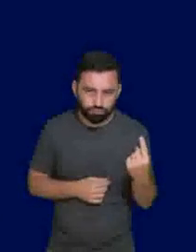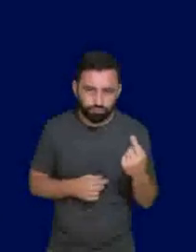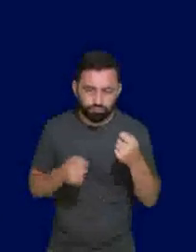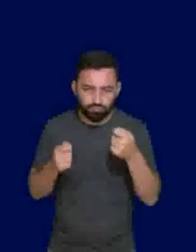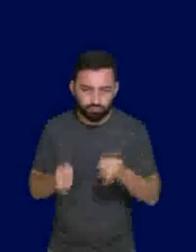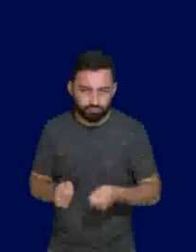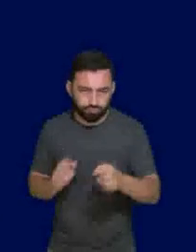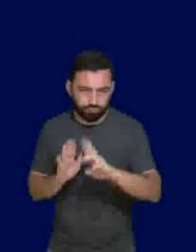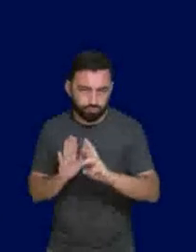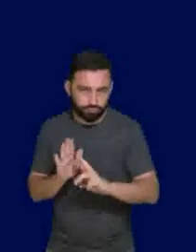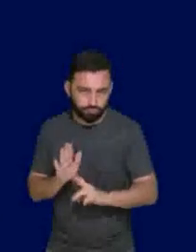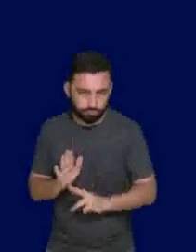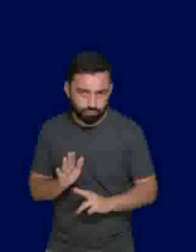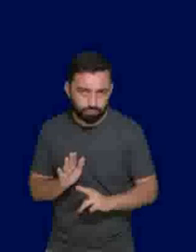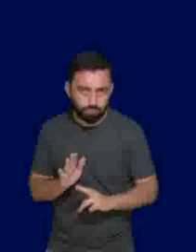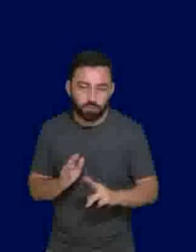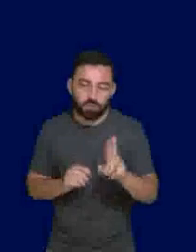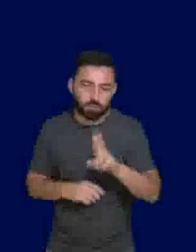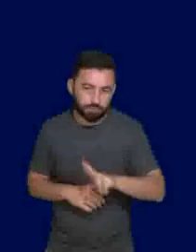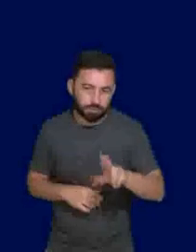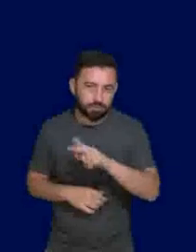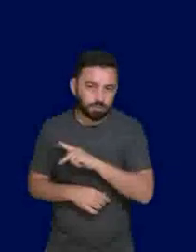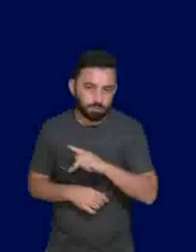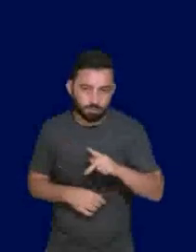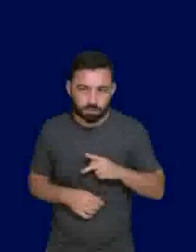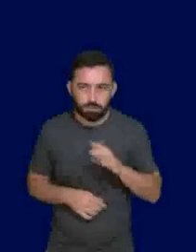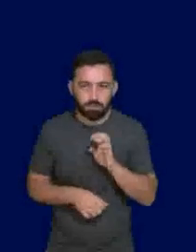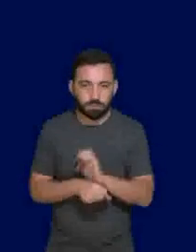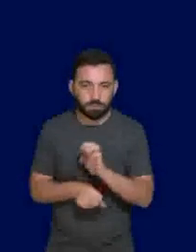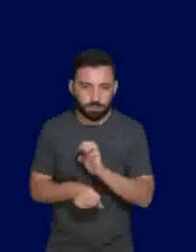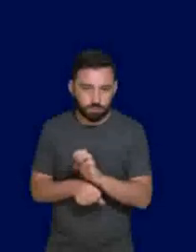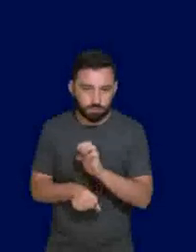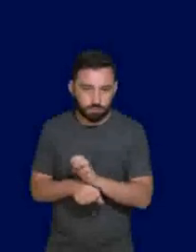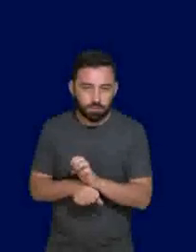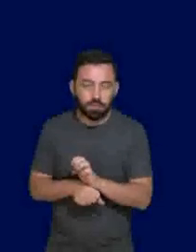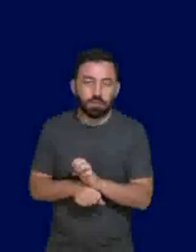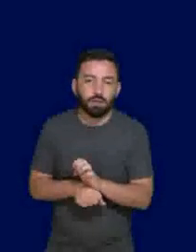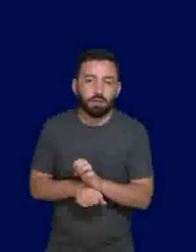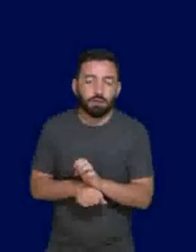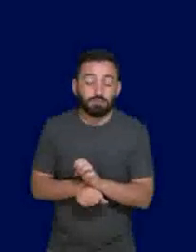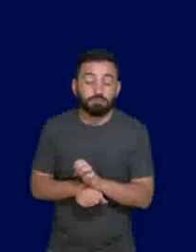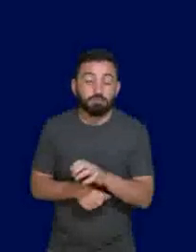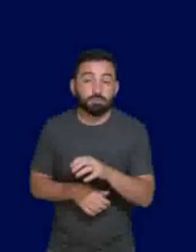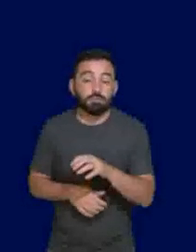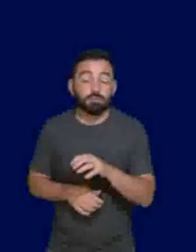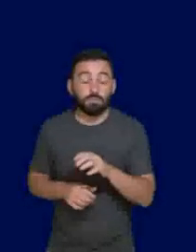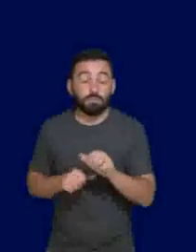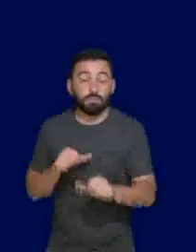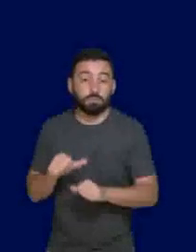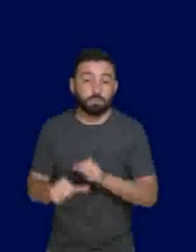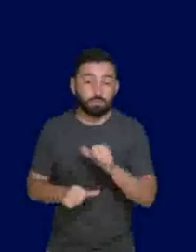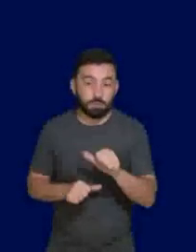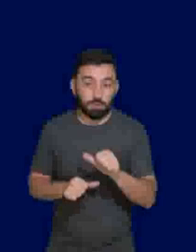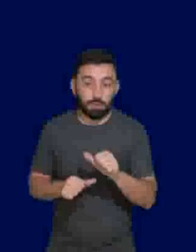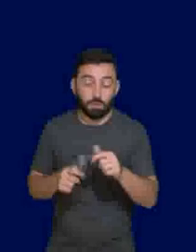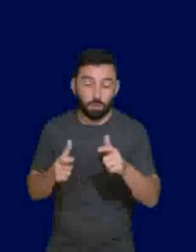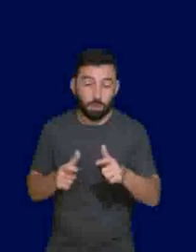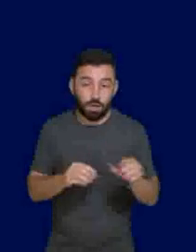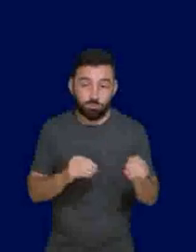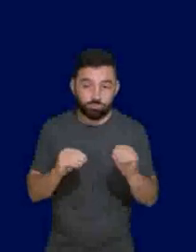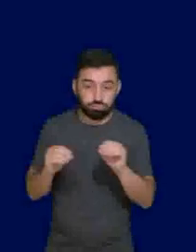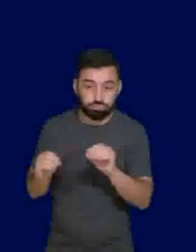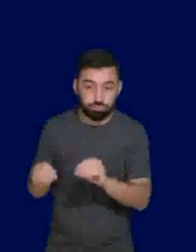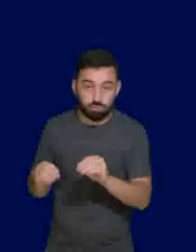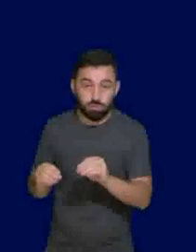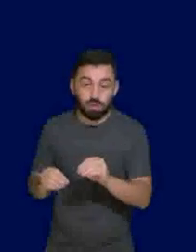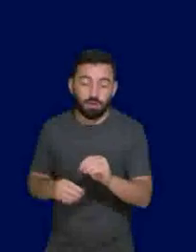normativos que concedem o título de utilidade pública estadual no âmbito do Estado de Santa Catarina, para alterar a sede e a denominação da